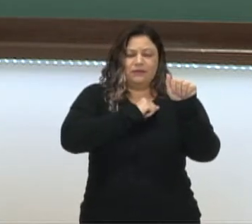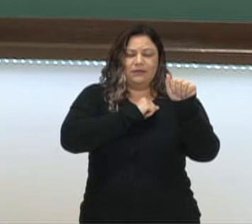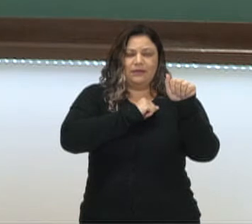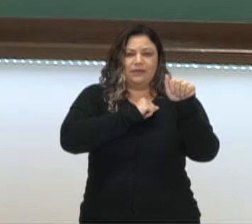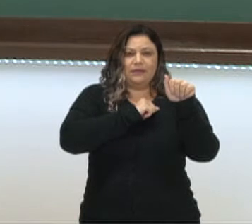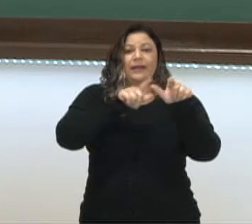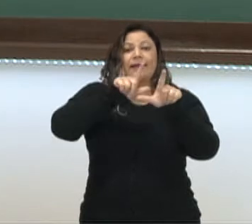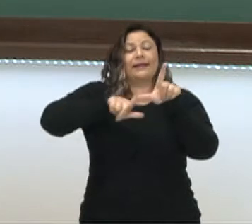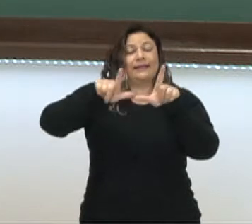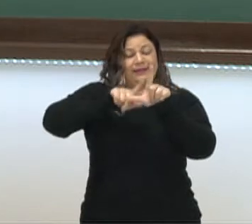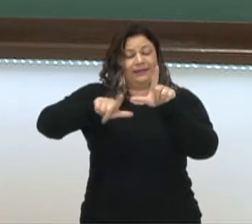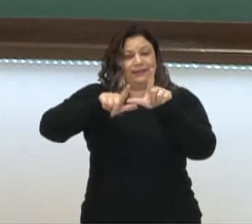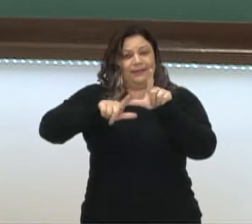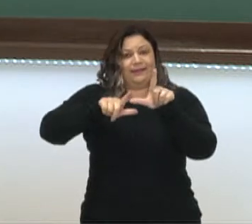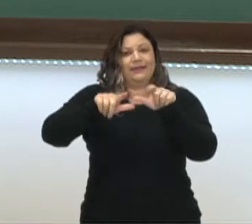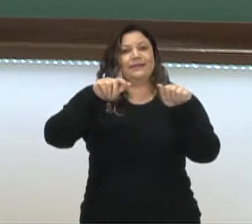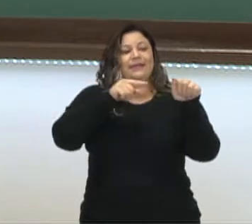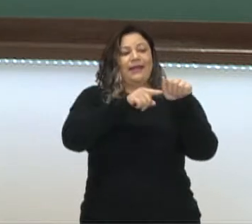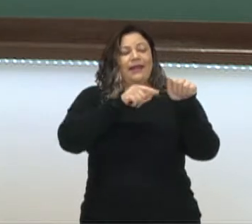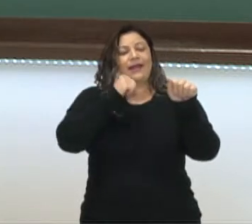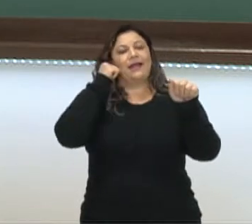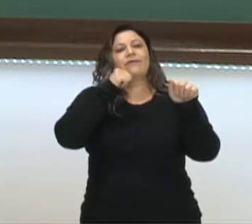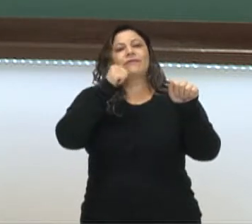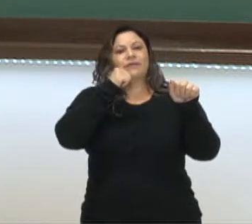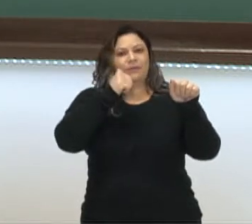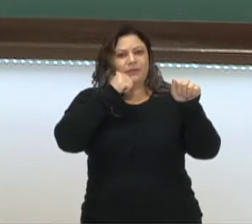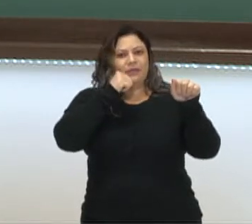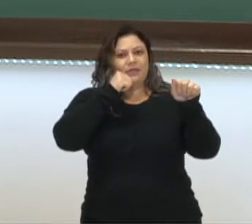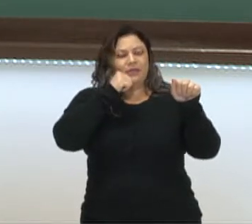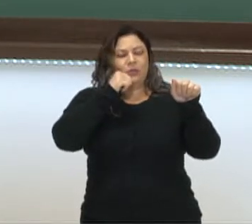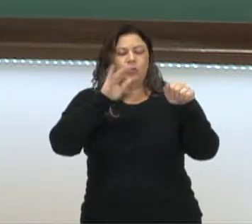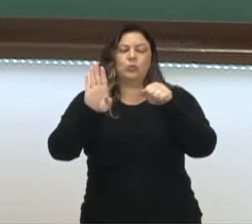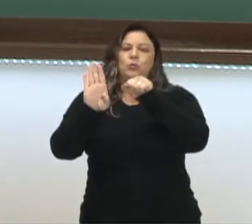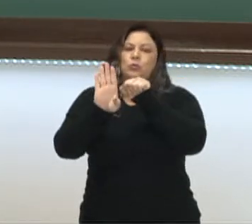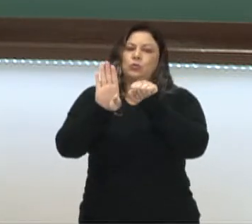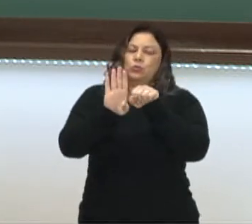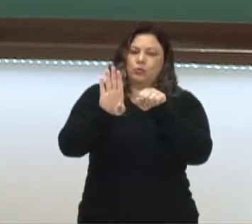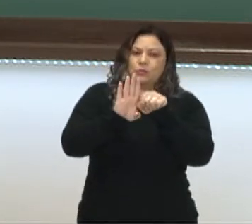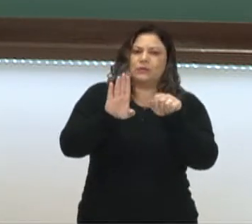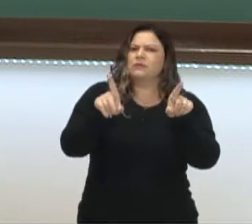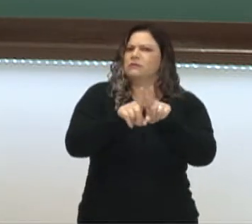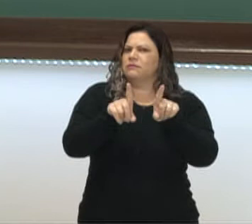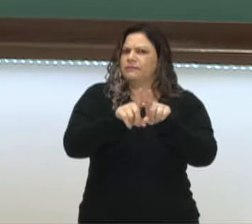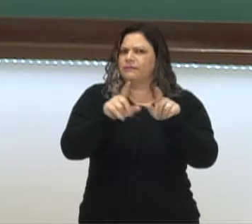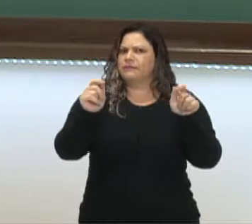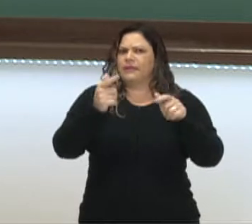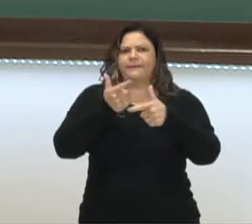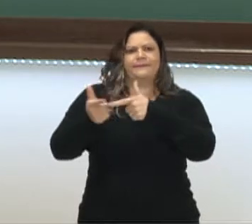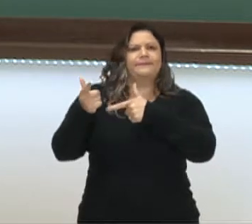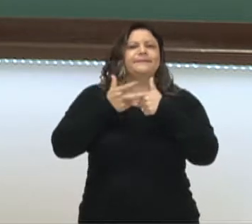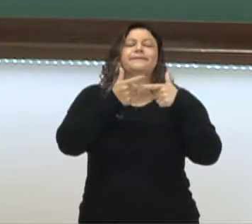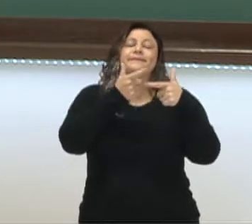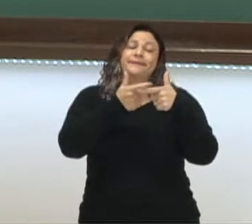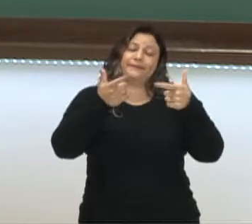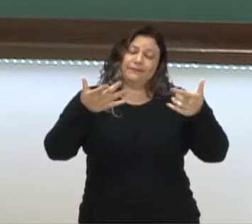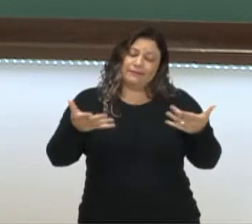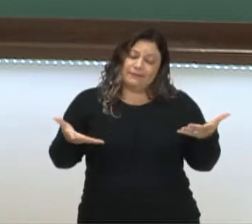da letra A, do artigo feminino, justamente com o substantivo, então ia dar aqui um problema,